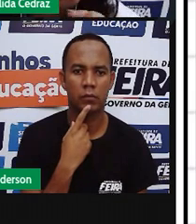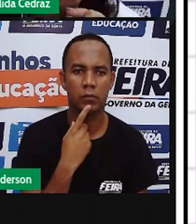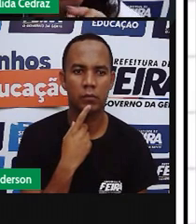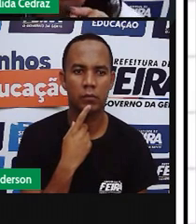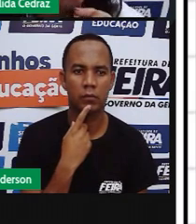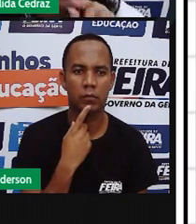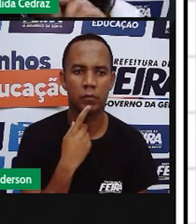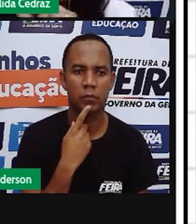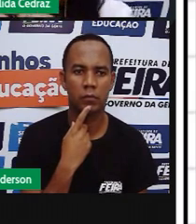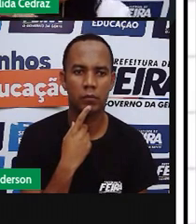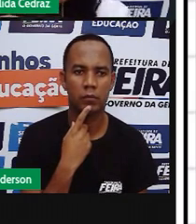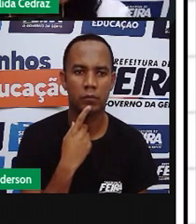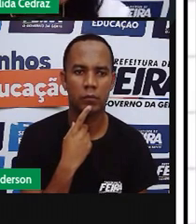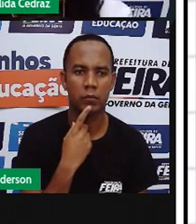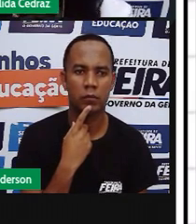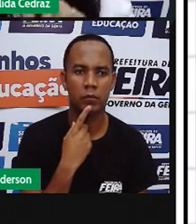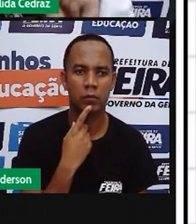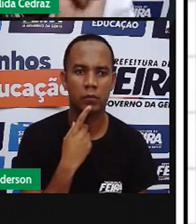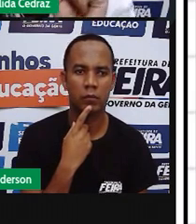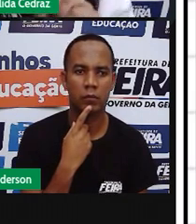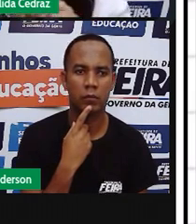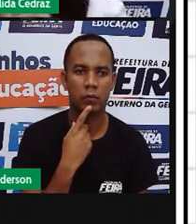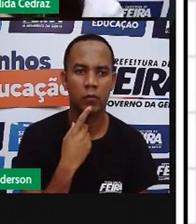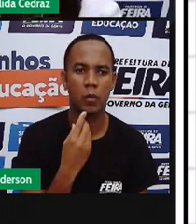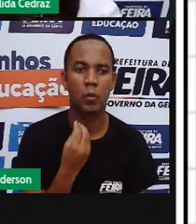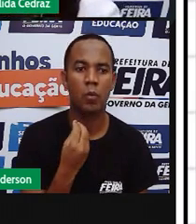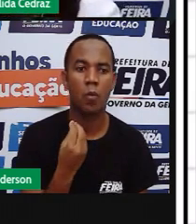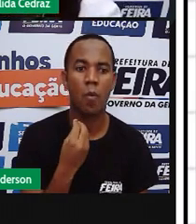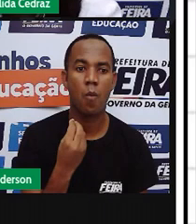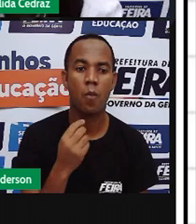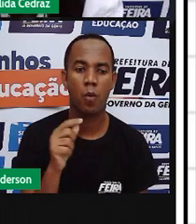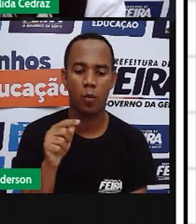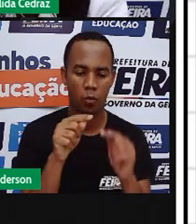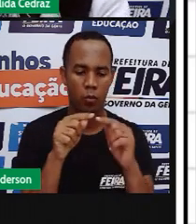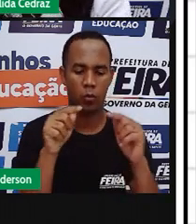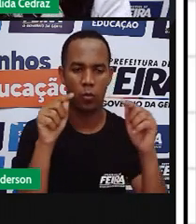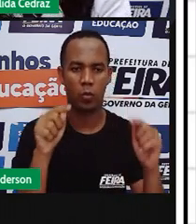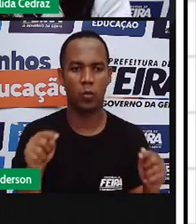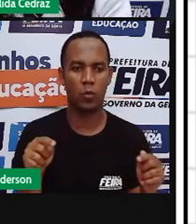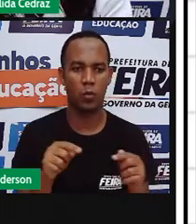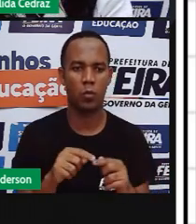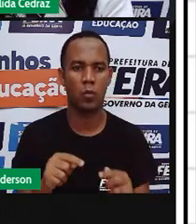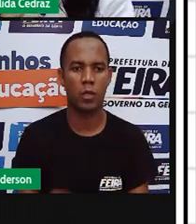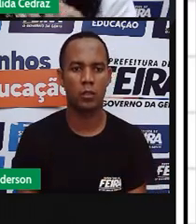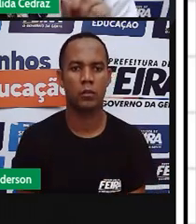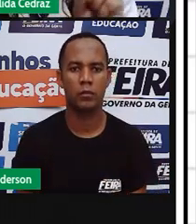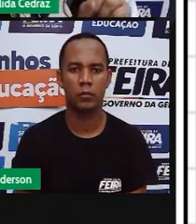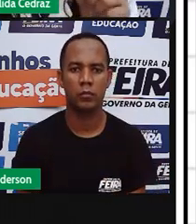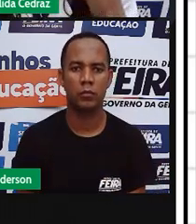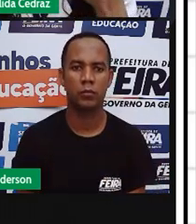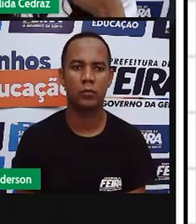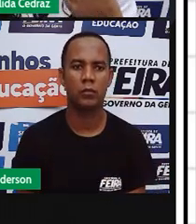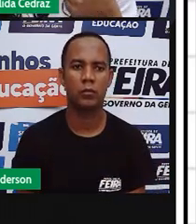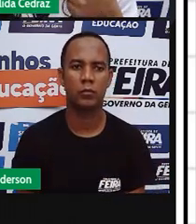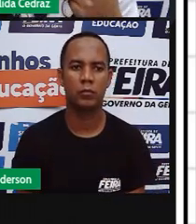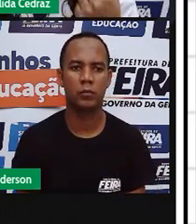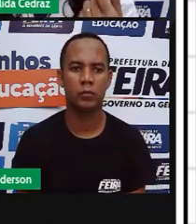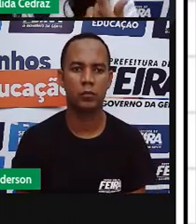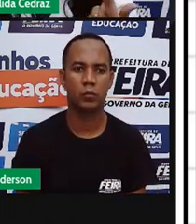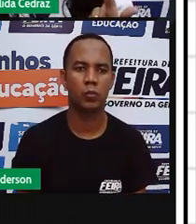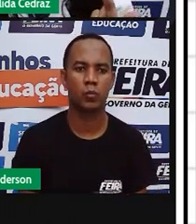pintar como a ordem da legenda. É na ordem do quadrinho embaixo da legenda. Tá bem?